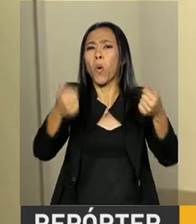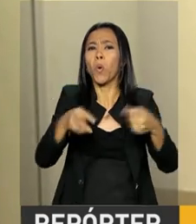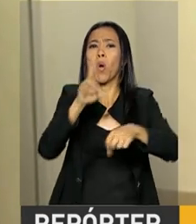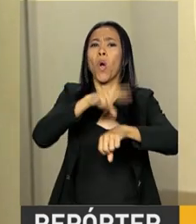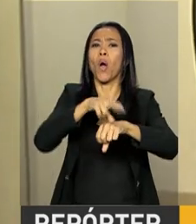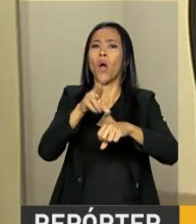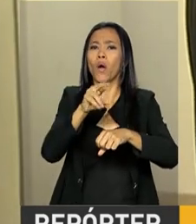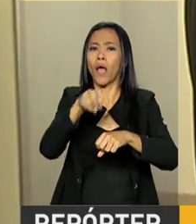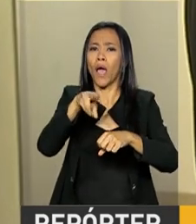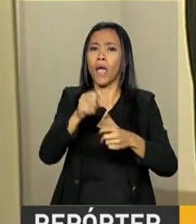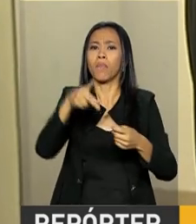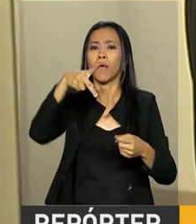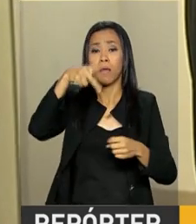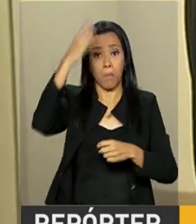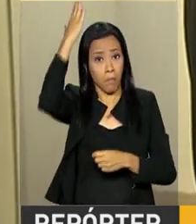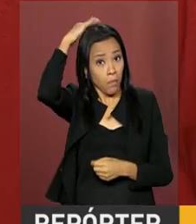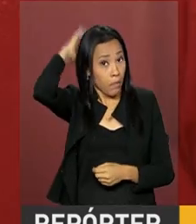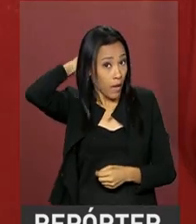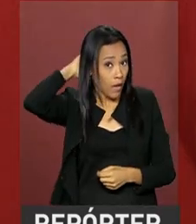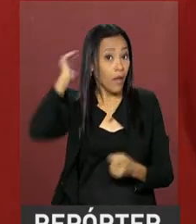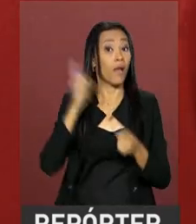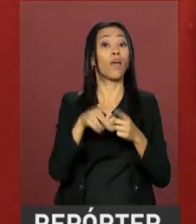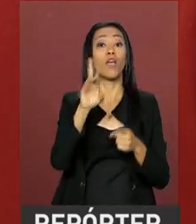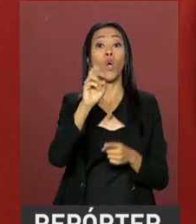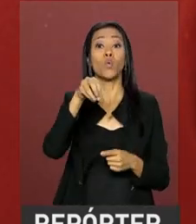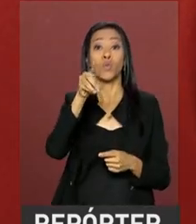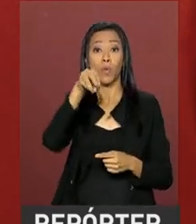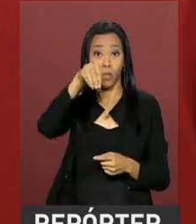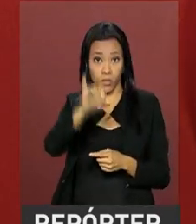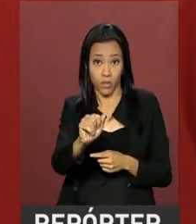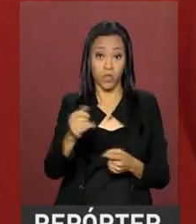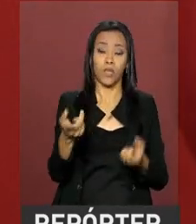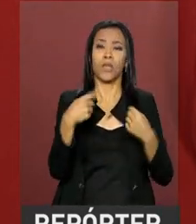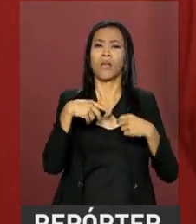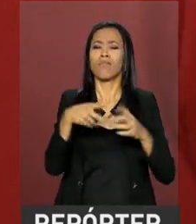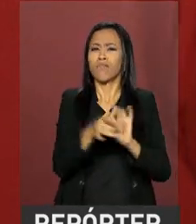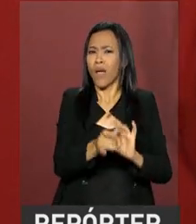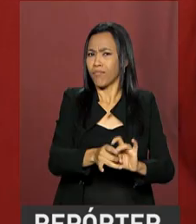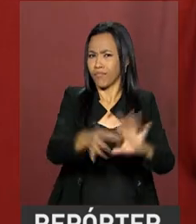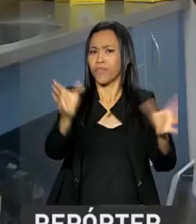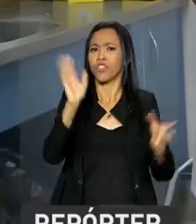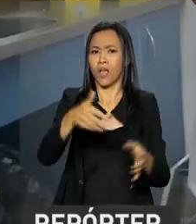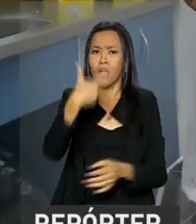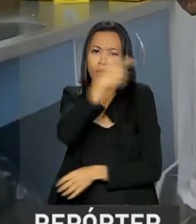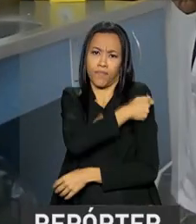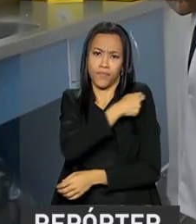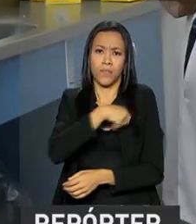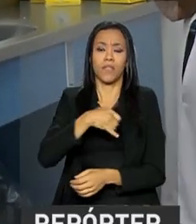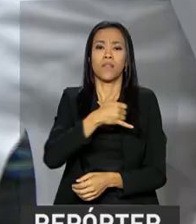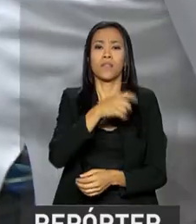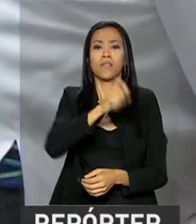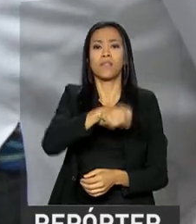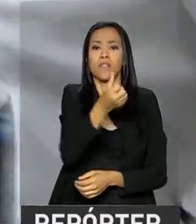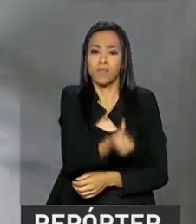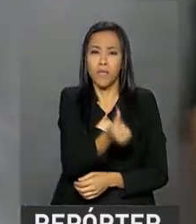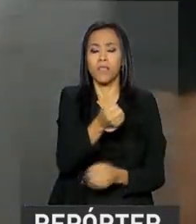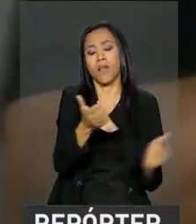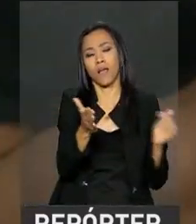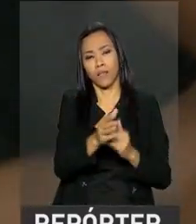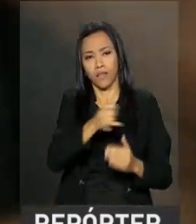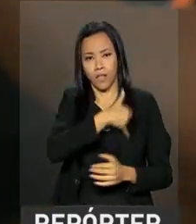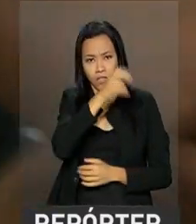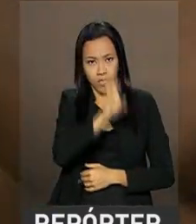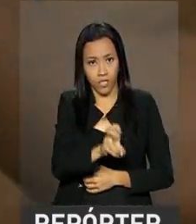Roraima Pará e Rondônia a vacina contra a gripe está disponível em todo o país para crianças de 6 meses a 5 anos de